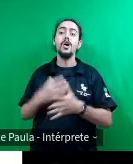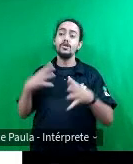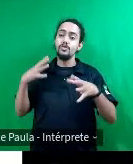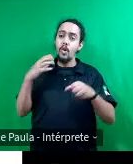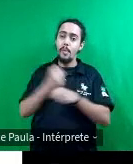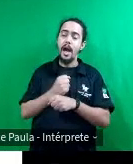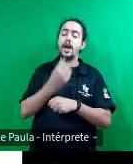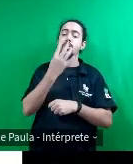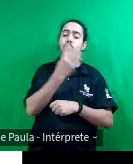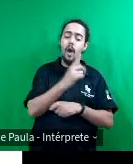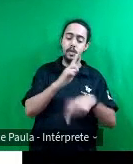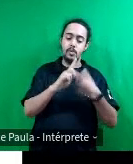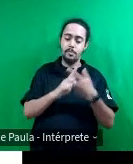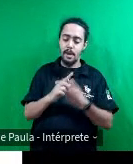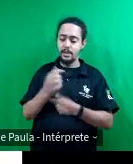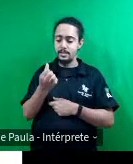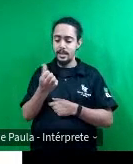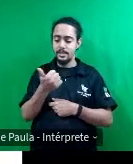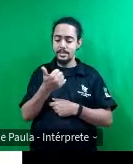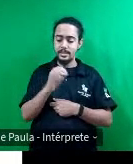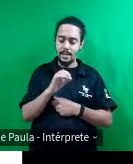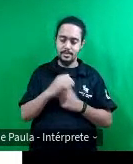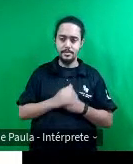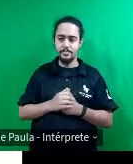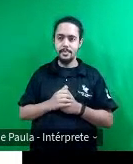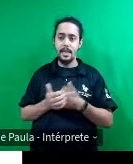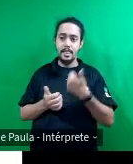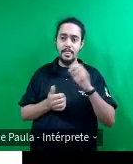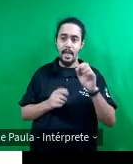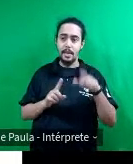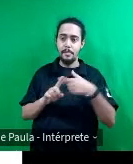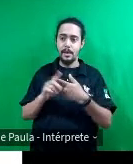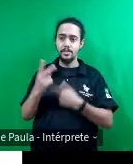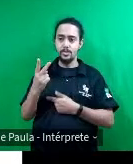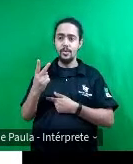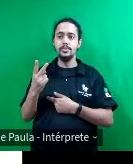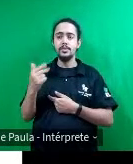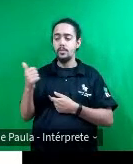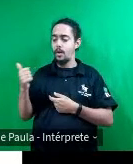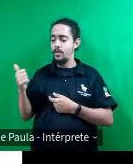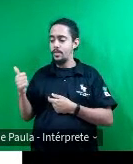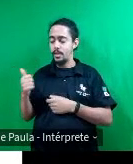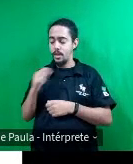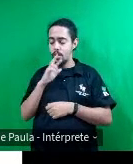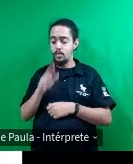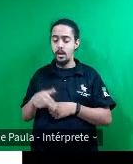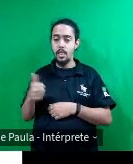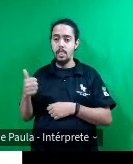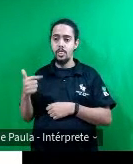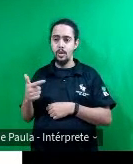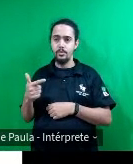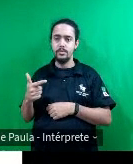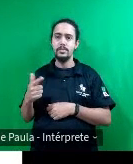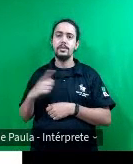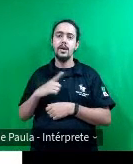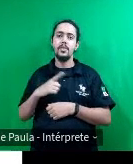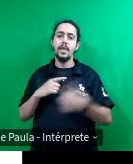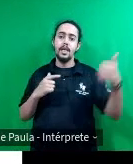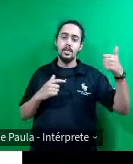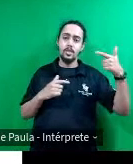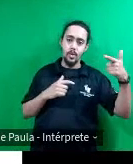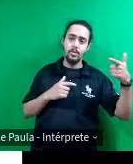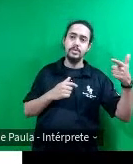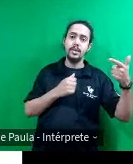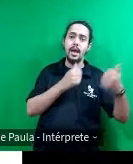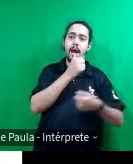4, 6 dá 10. Com mais 2, 12. Eu teria 2 amperes passando por esse ramo. Eu teria aqui